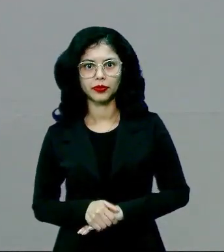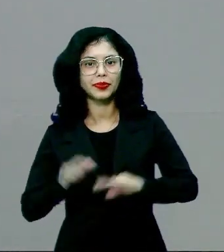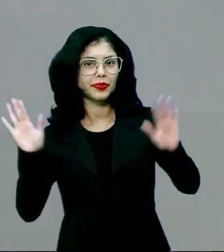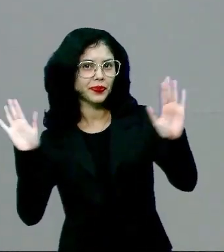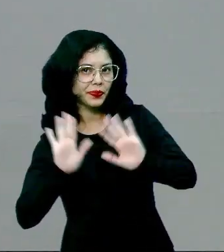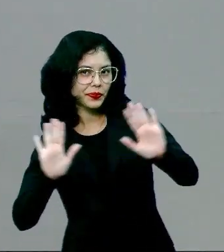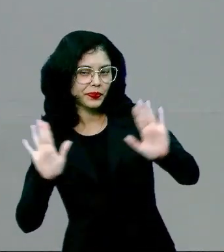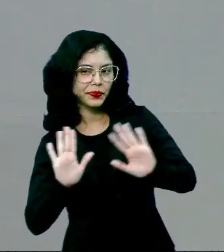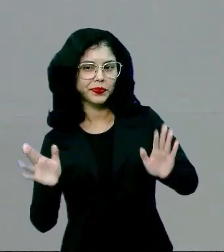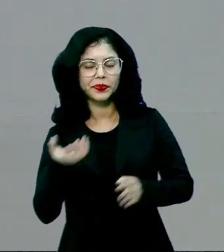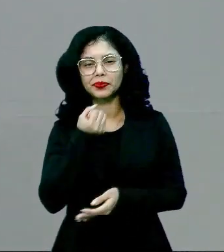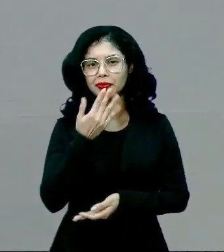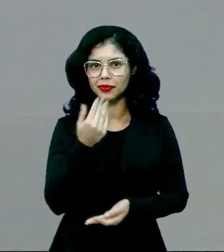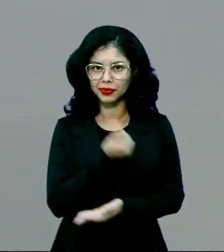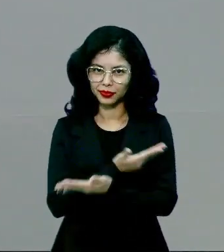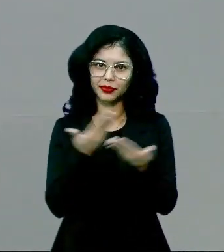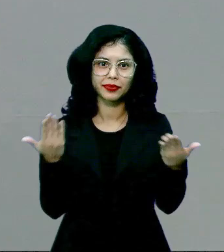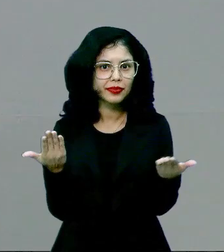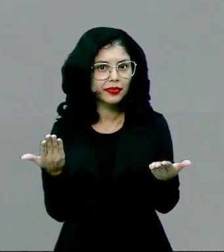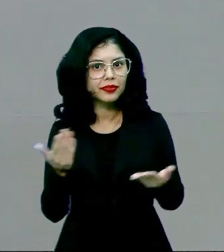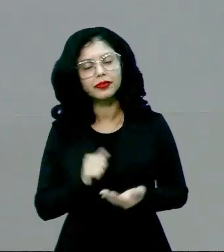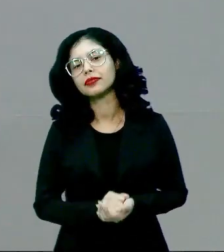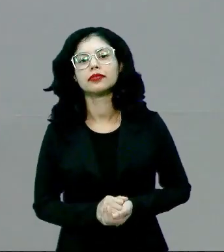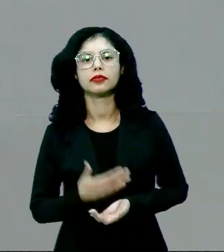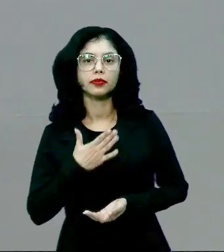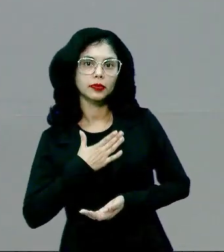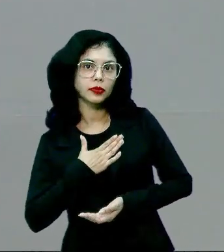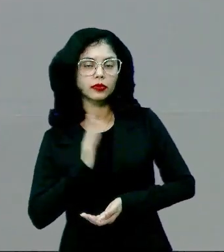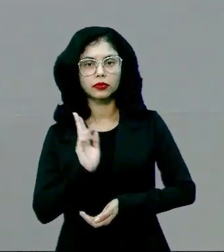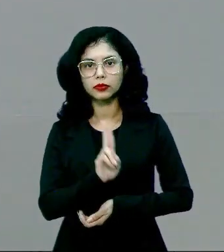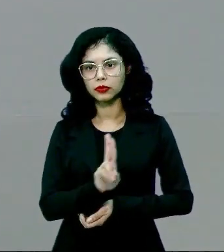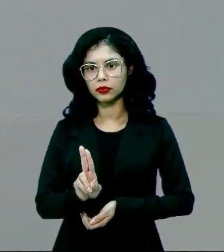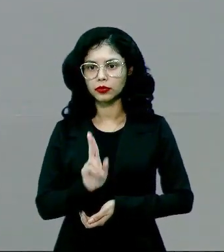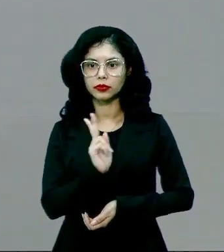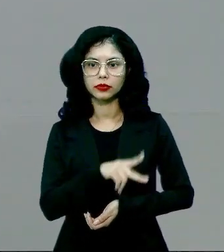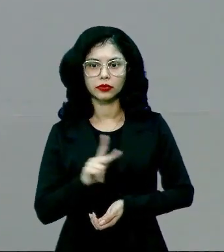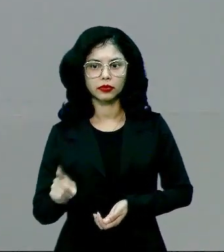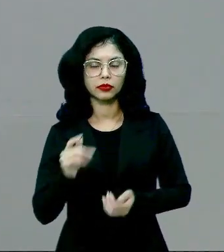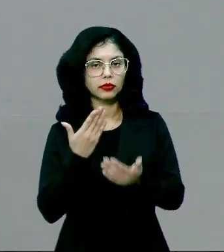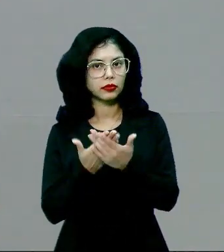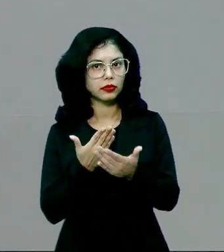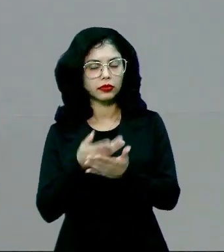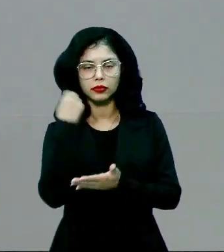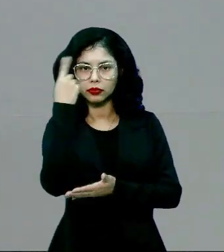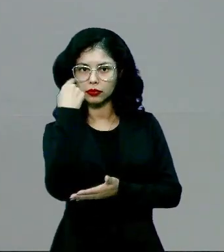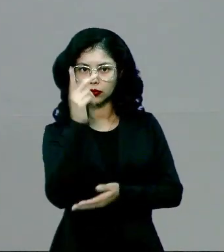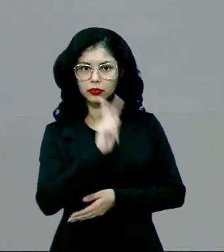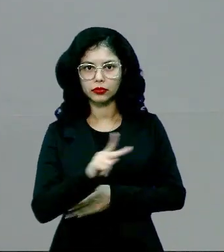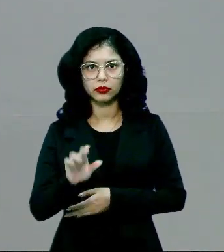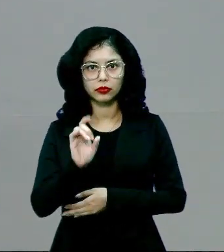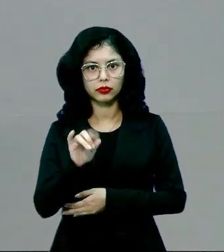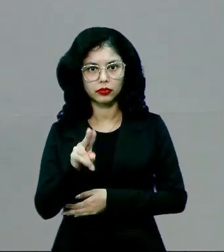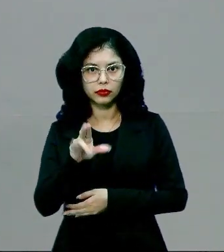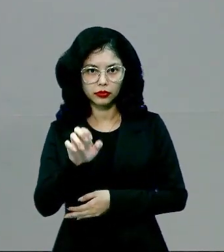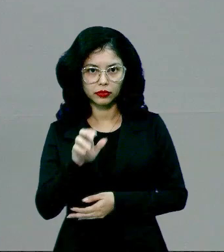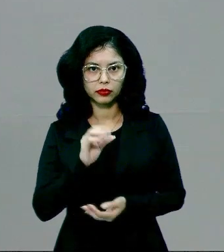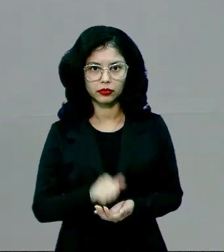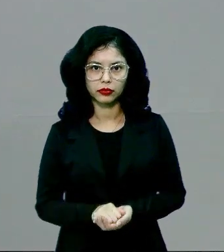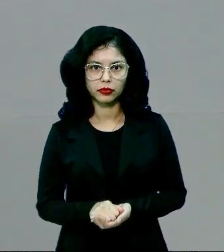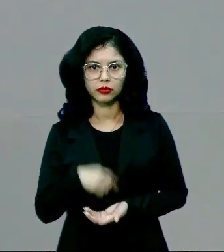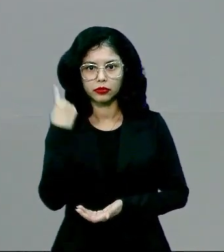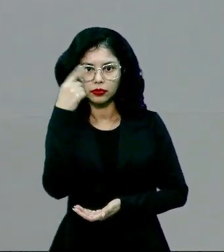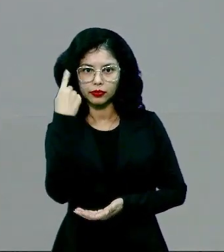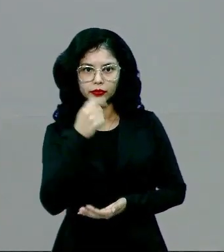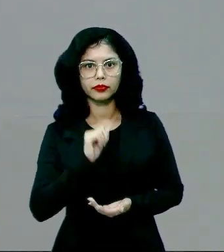Olá ticos e ticas que tá doendo medidas a mais uma classe de espanhol de Eu sou Daniele mas isso